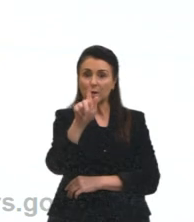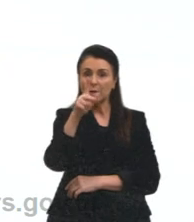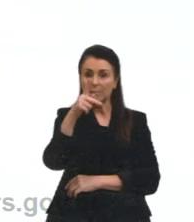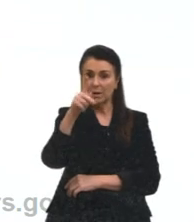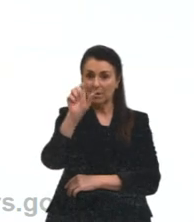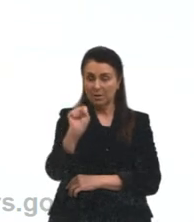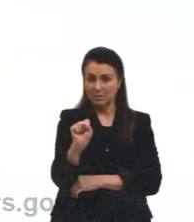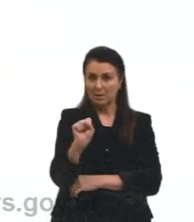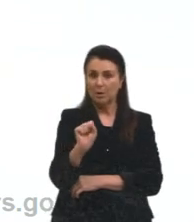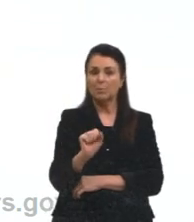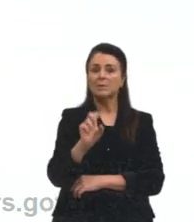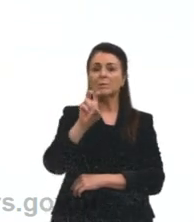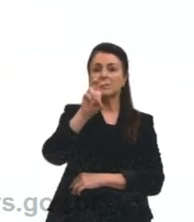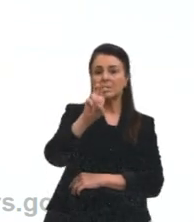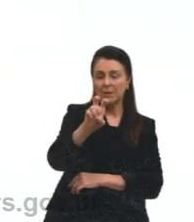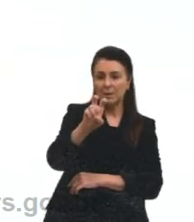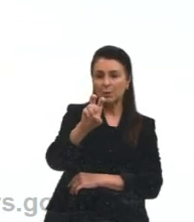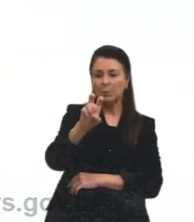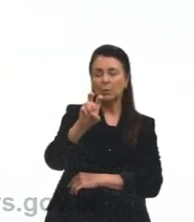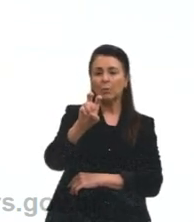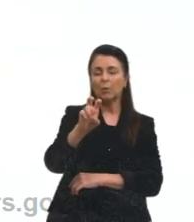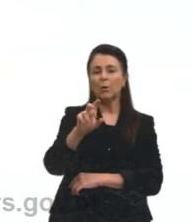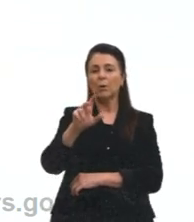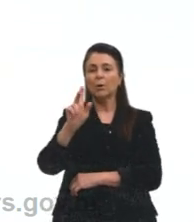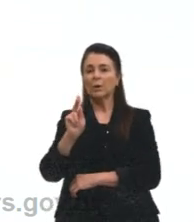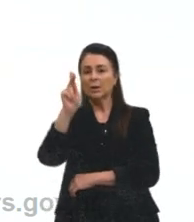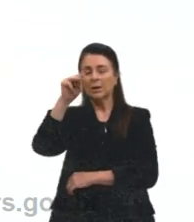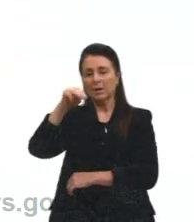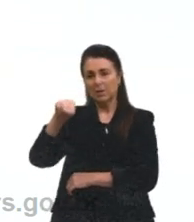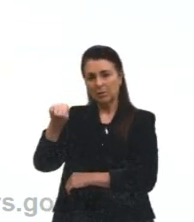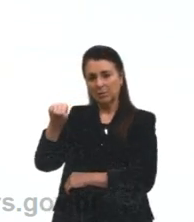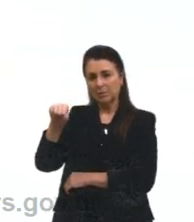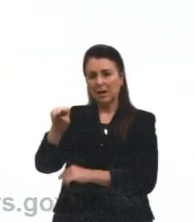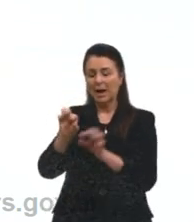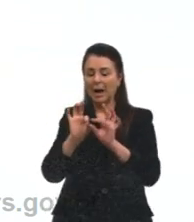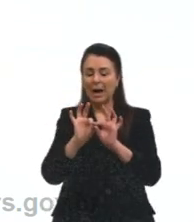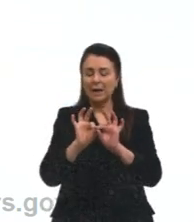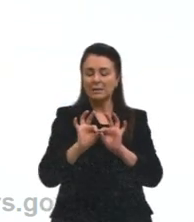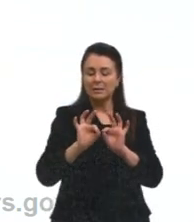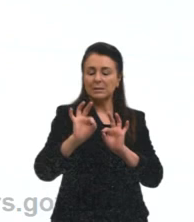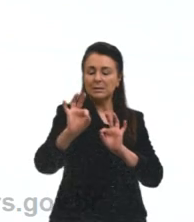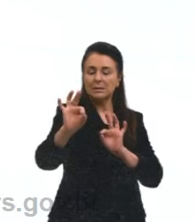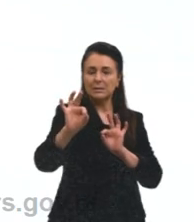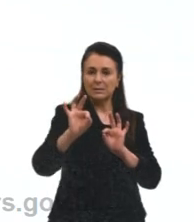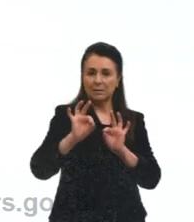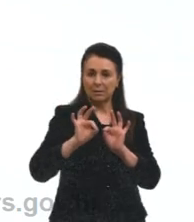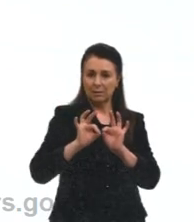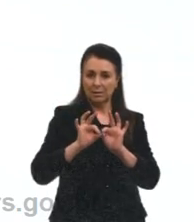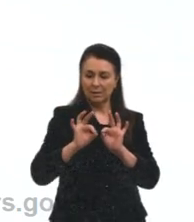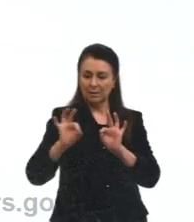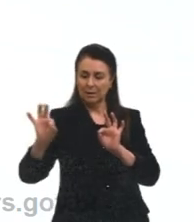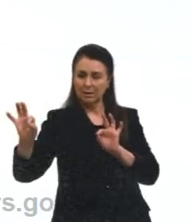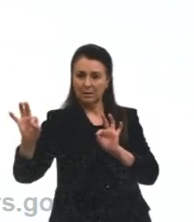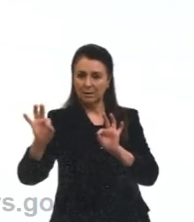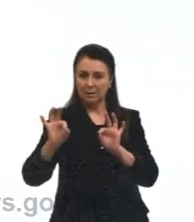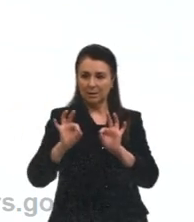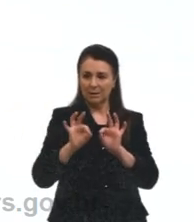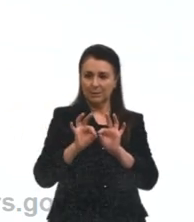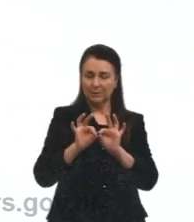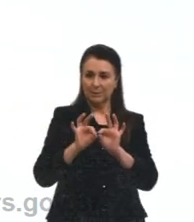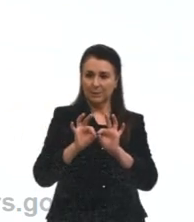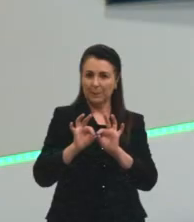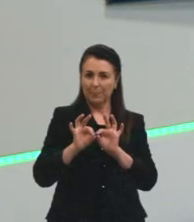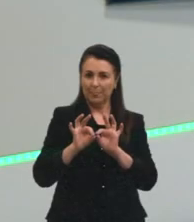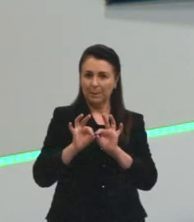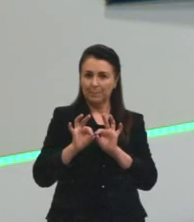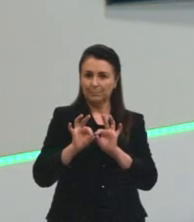5 km para chegar até um determinado local geralmente a distância né é de grandes assim a